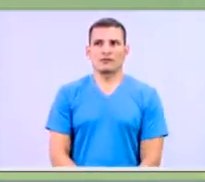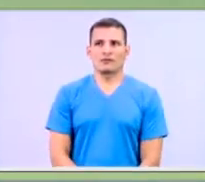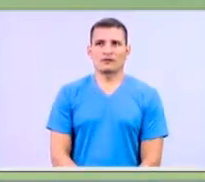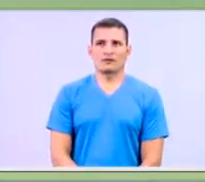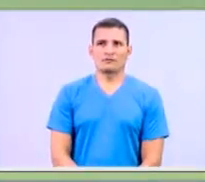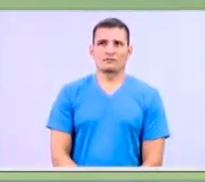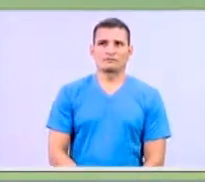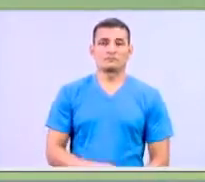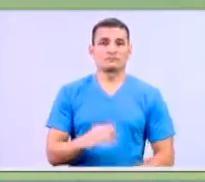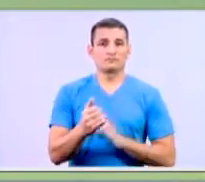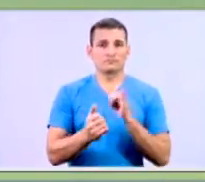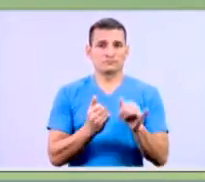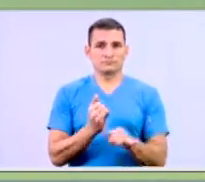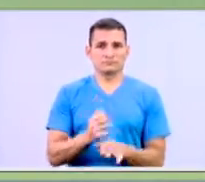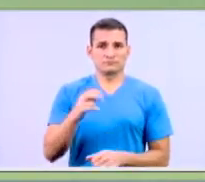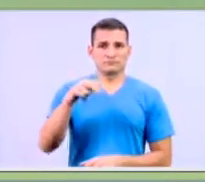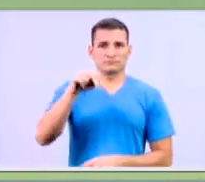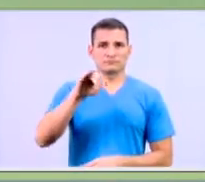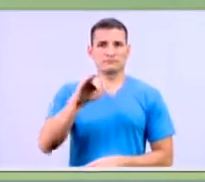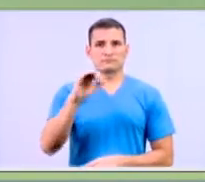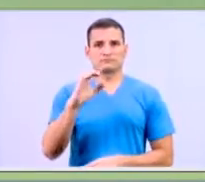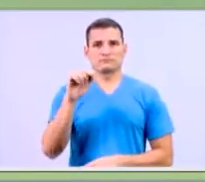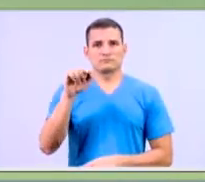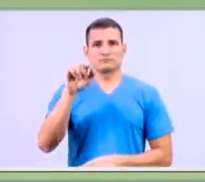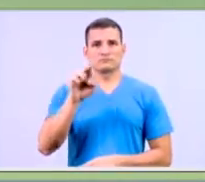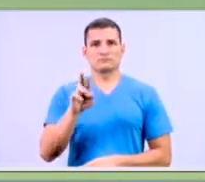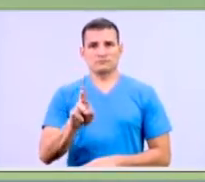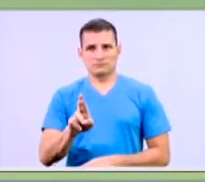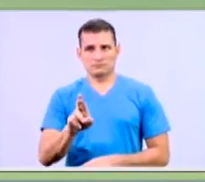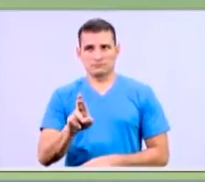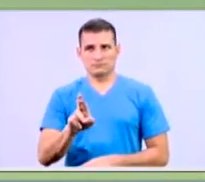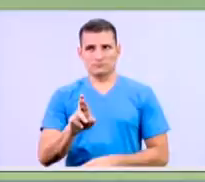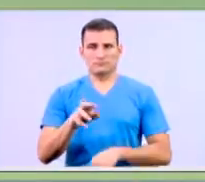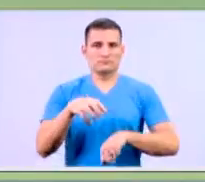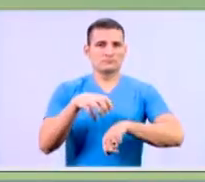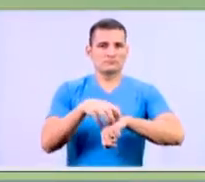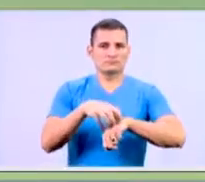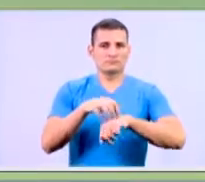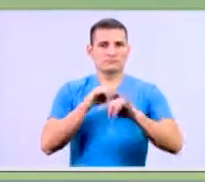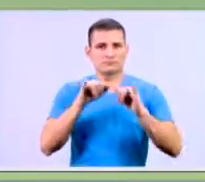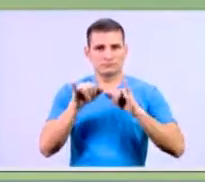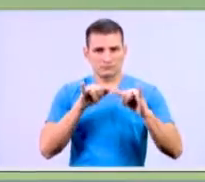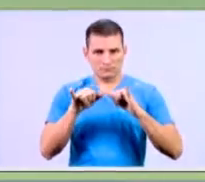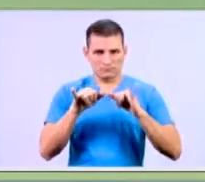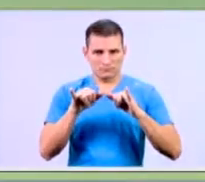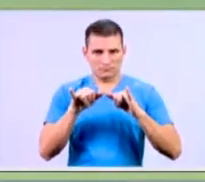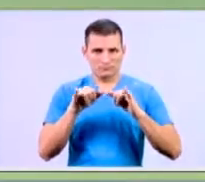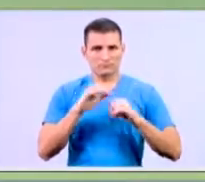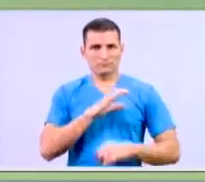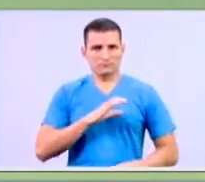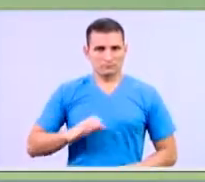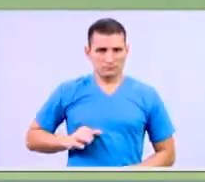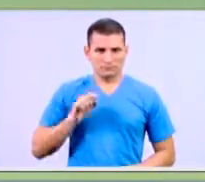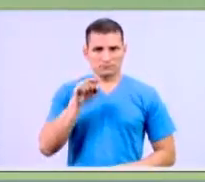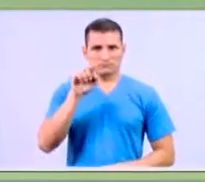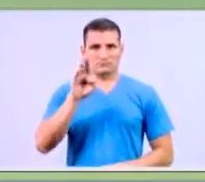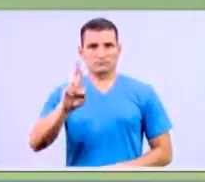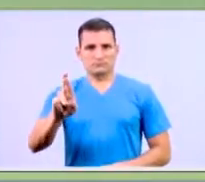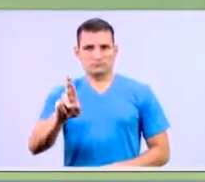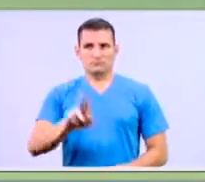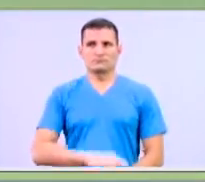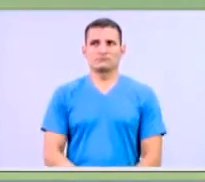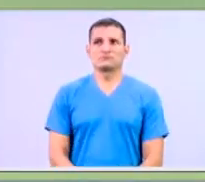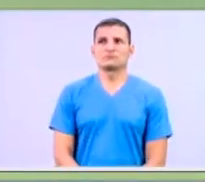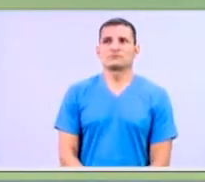chama-se NIC.br, ou então Núcleo de Informação e Coordenação do .br. .br escrito assim mesmo por